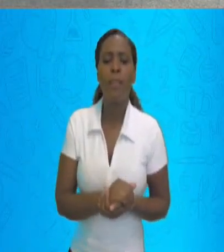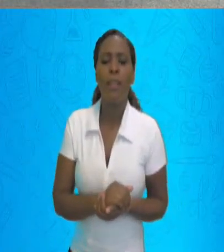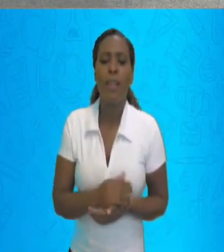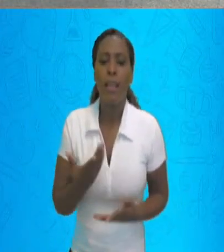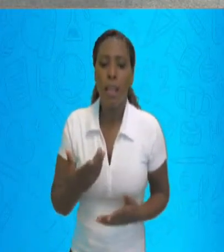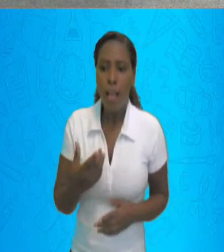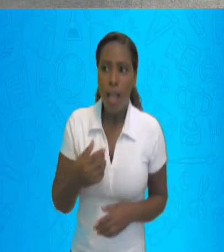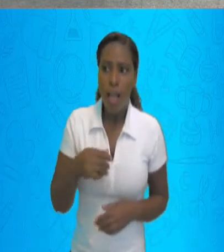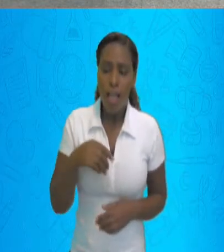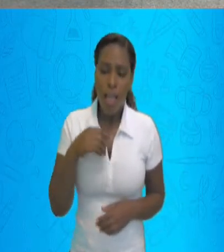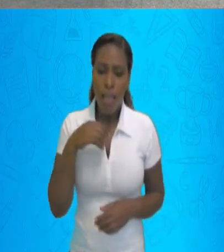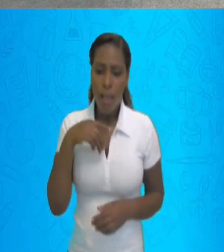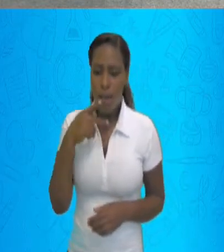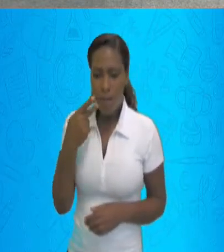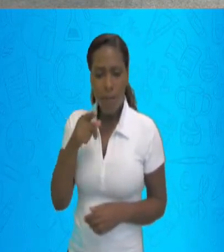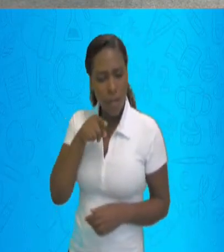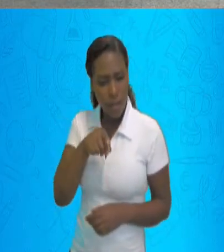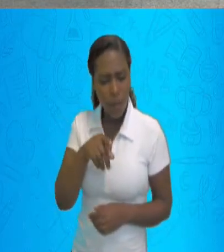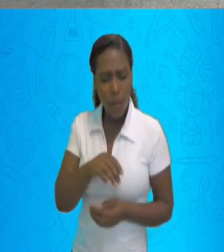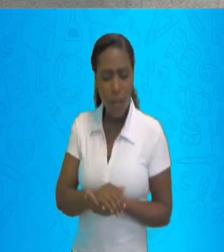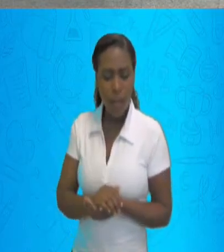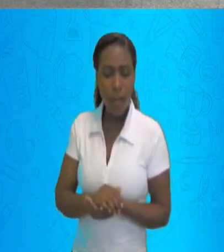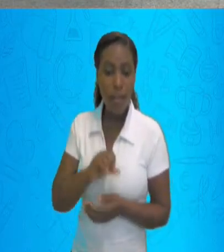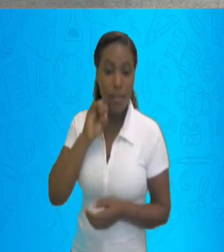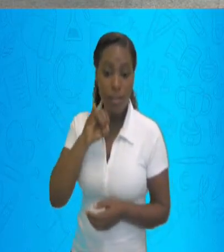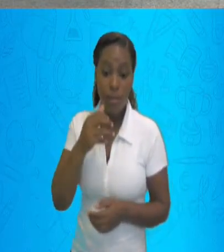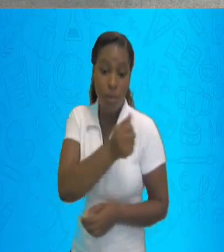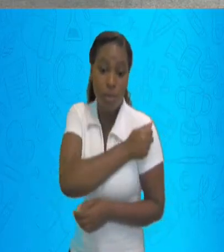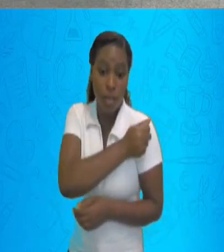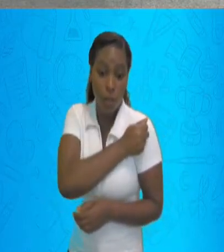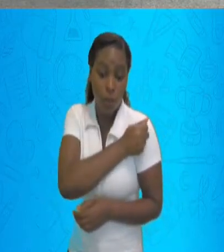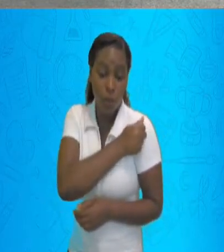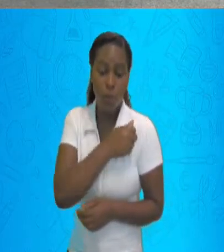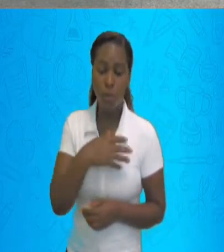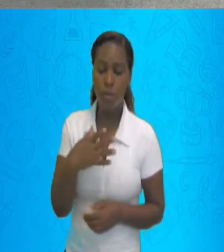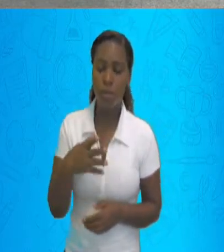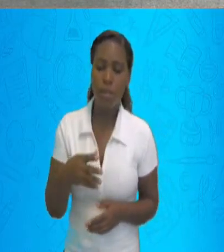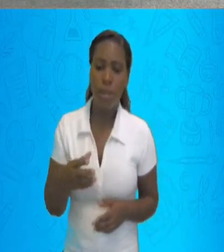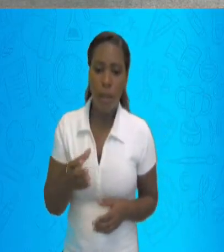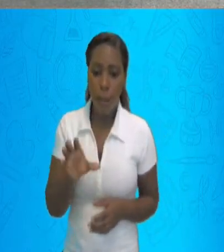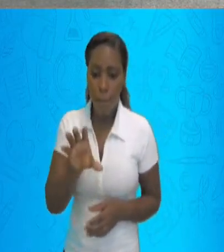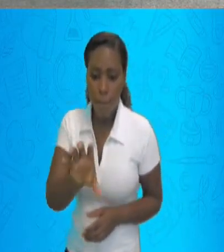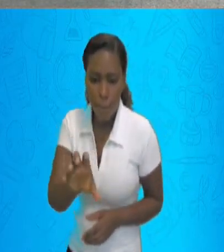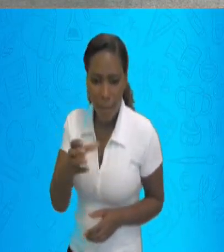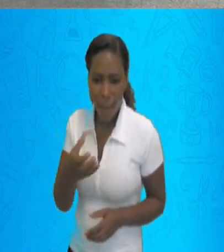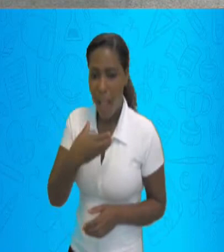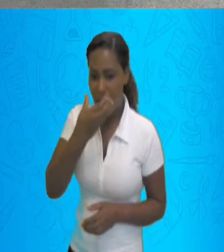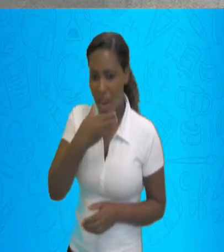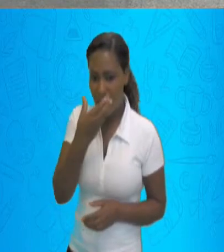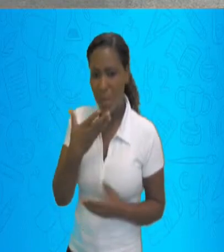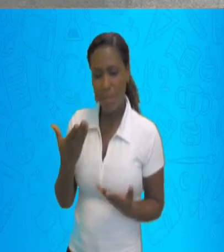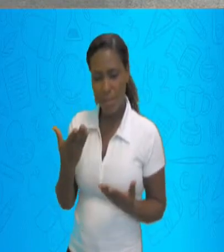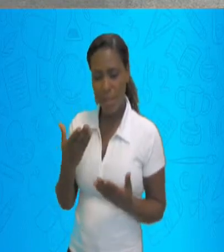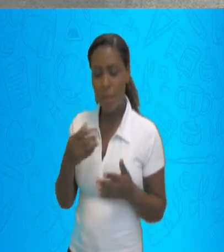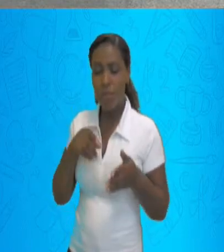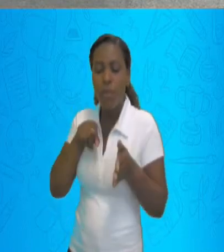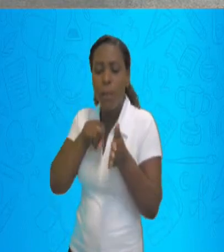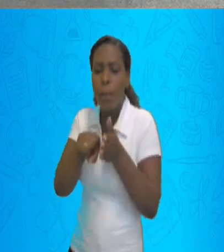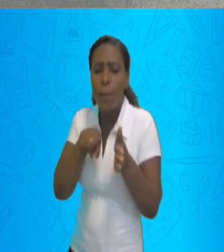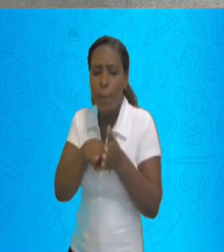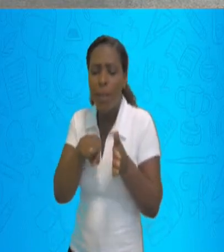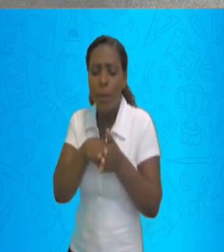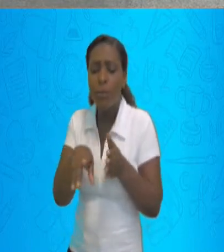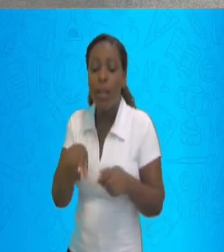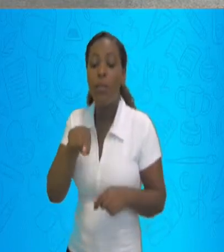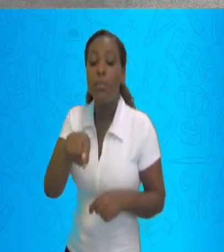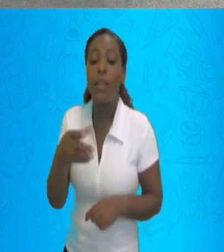vocês querem a maçã inteira ou você quer a metade da maçã? É assim que você vai perguntar para eles. E aí nós fizemos a